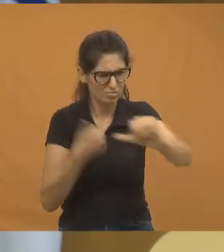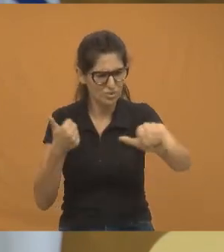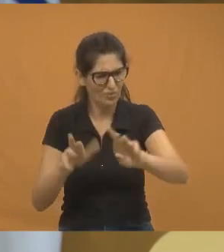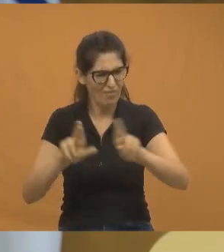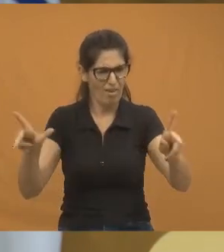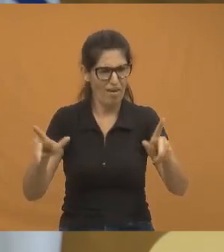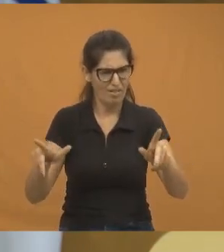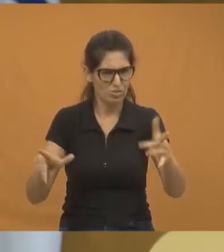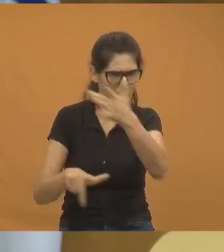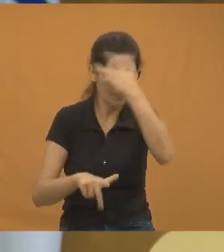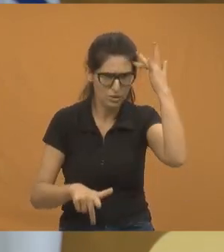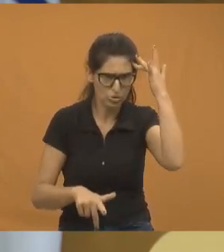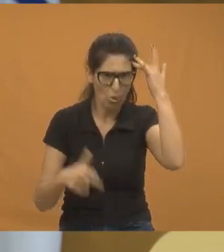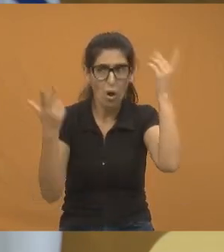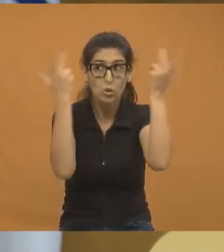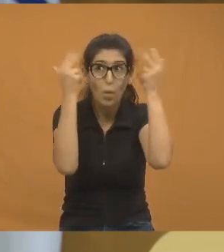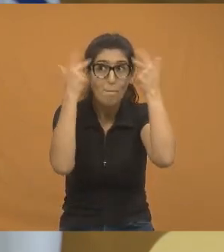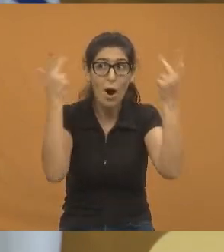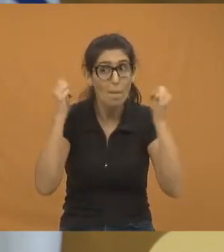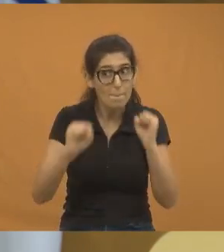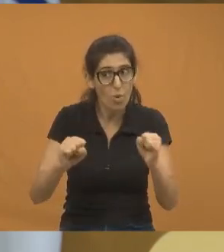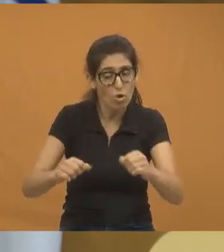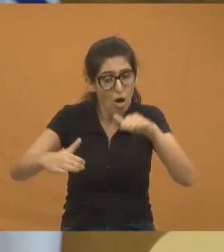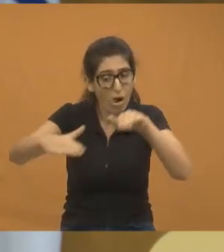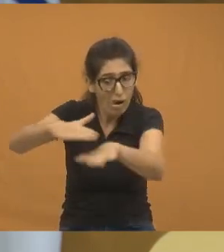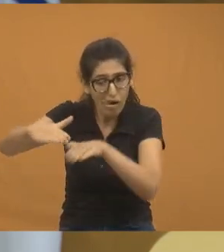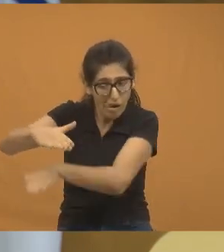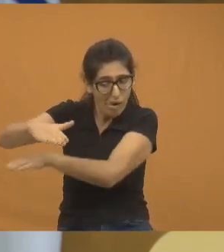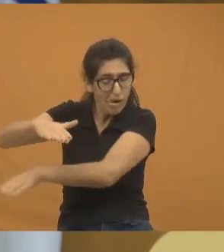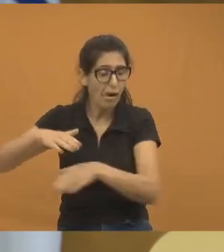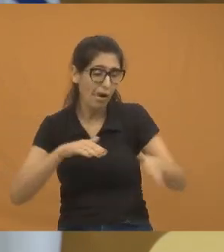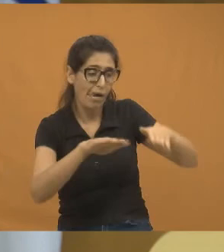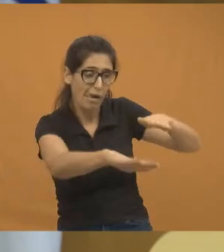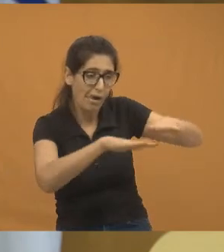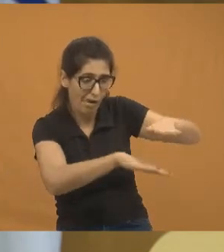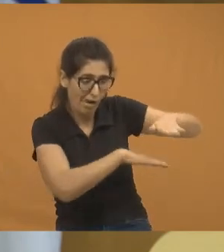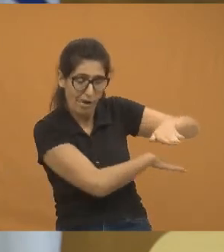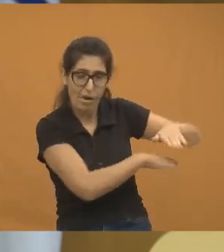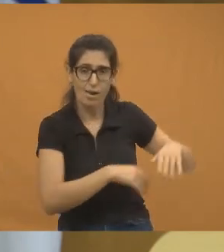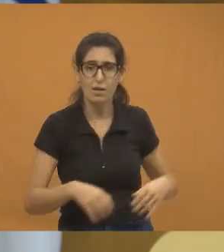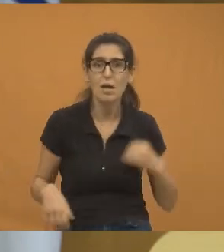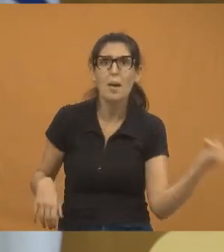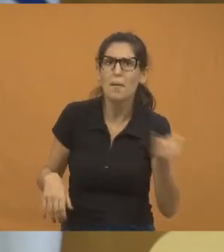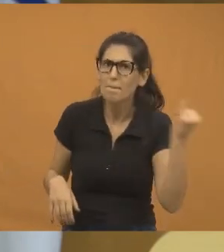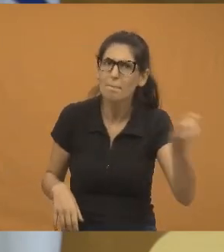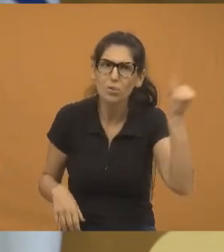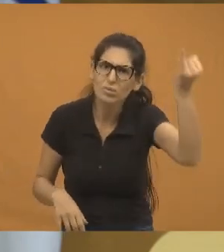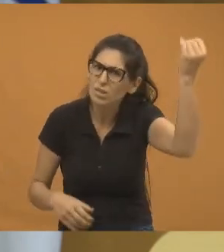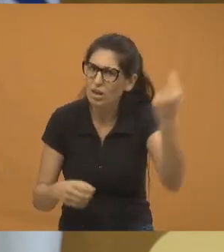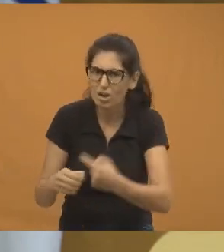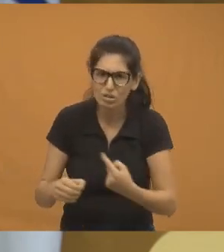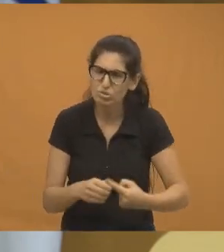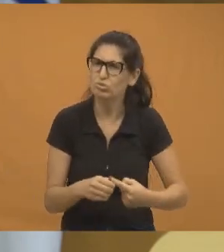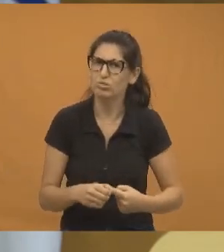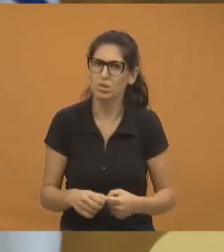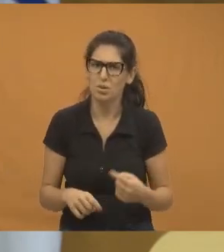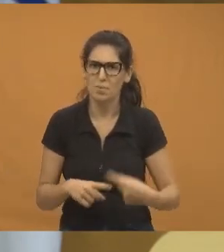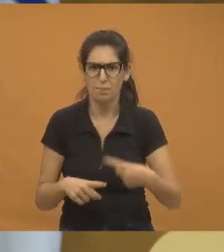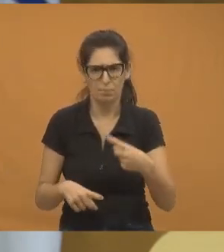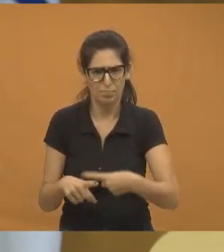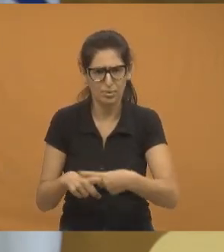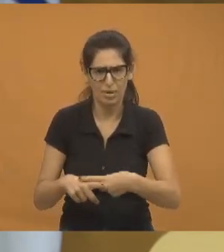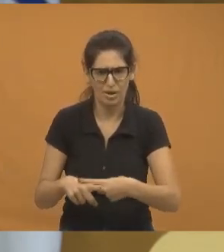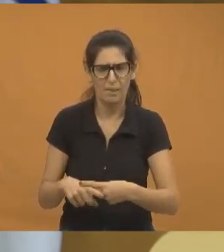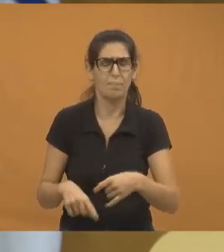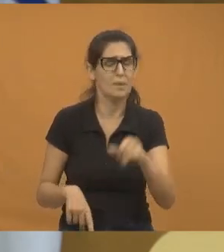cola se você consegue imaginar o centro das cidades com um estacionamento eu acho que nem bicicleta paz o único erro que